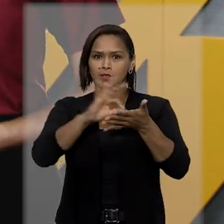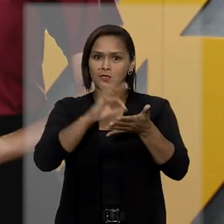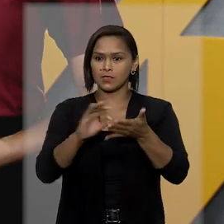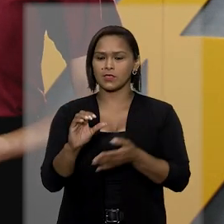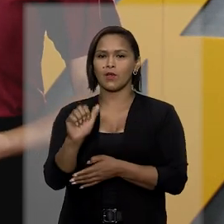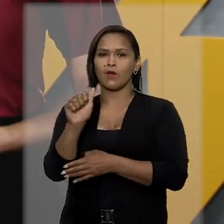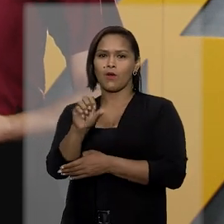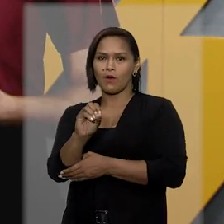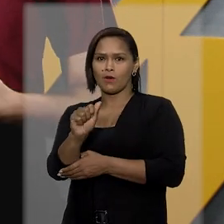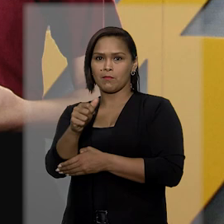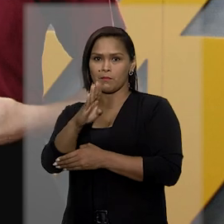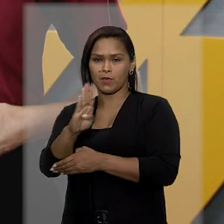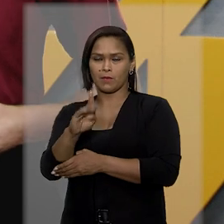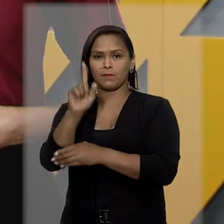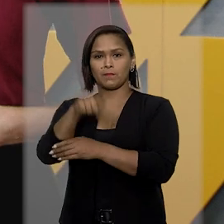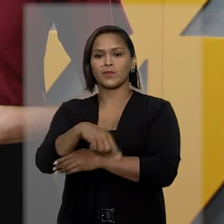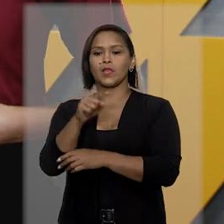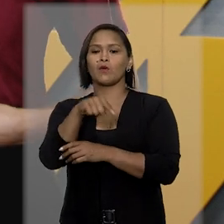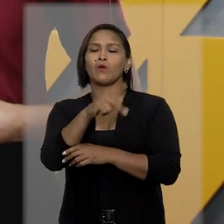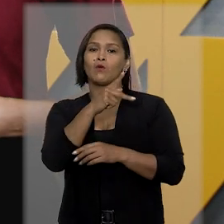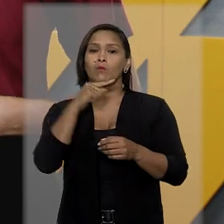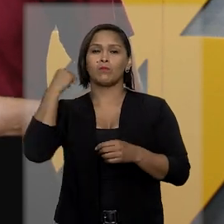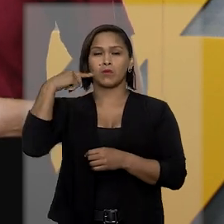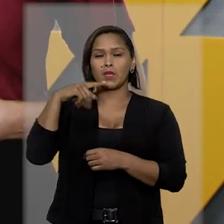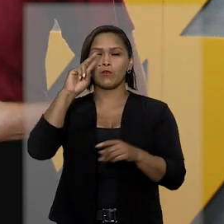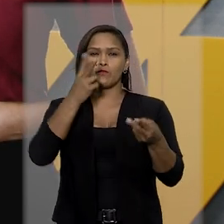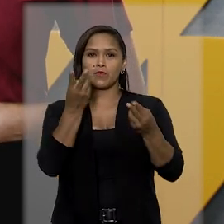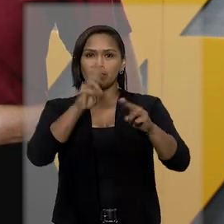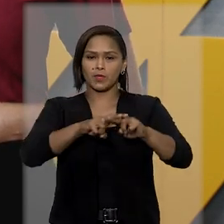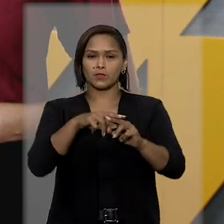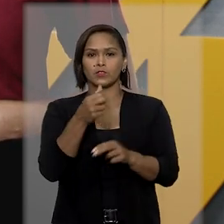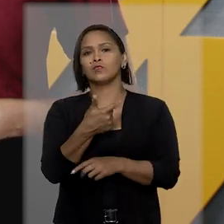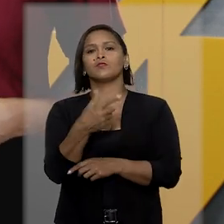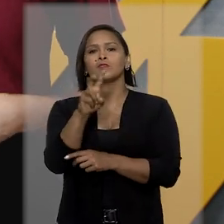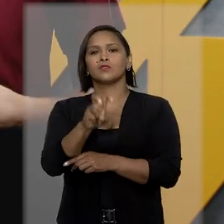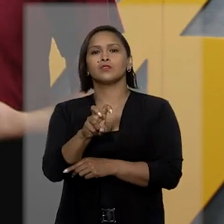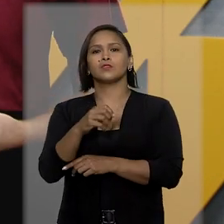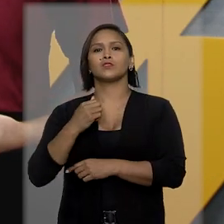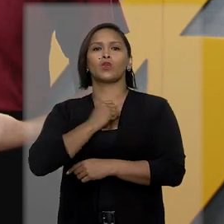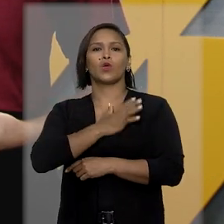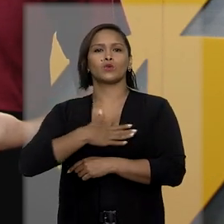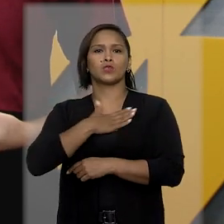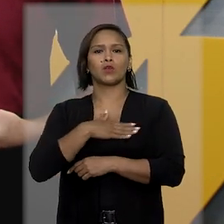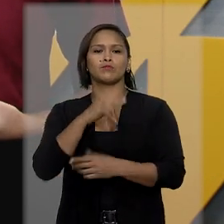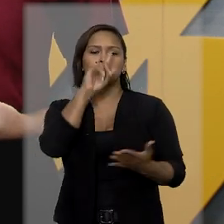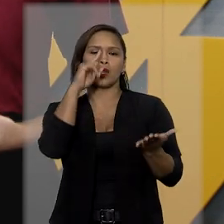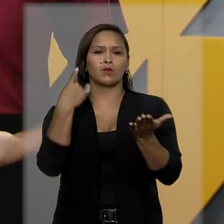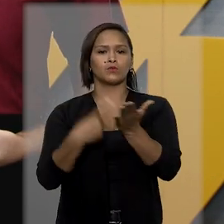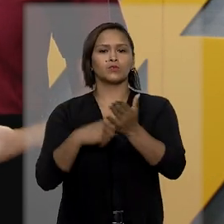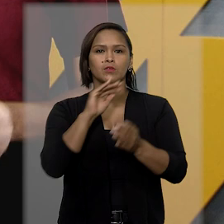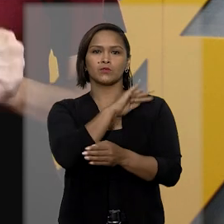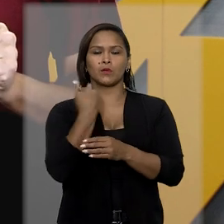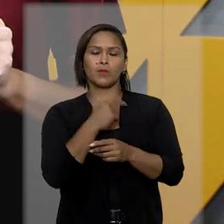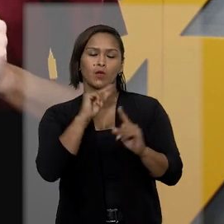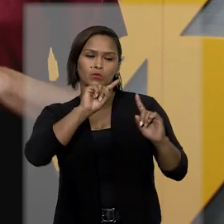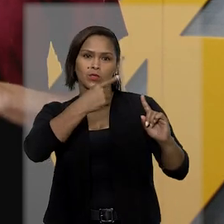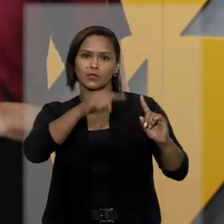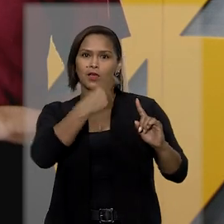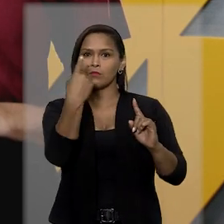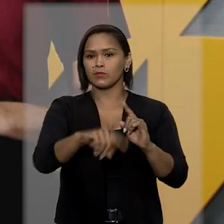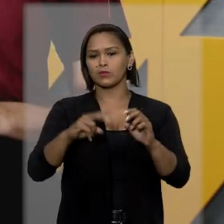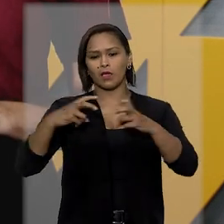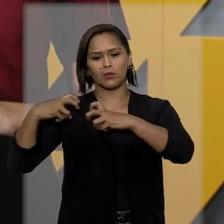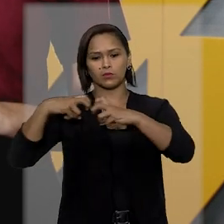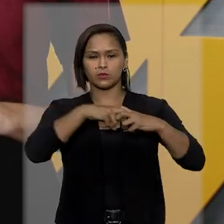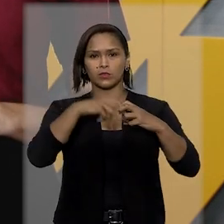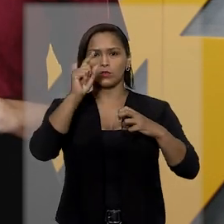como advogado. Milhomem foi preso em flagrante no dia 25 de agosto, acusado de homicídio tentado por ter